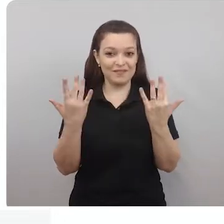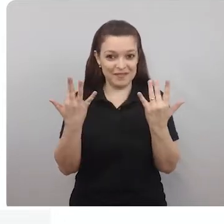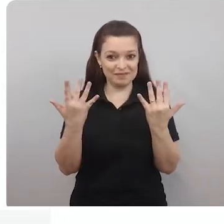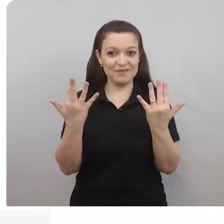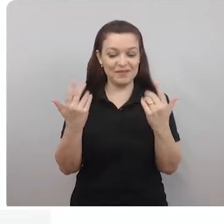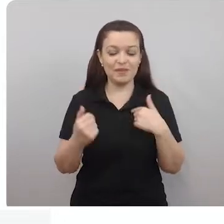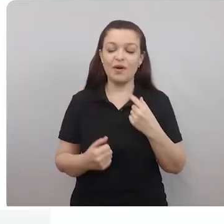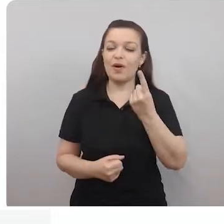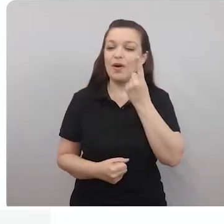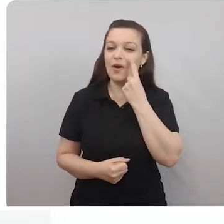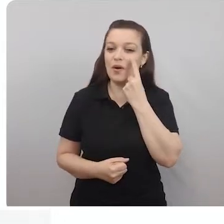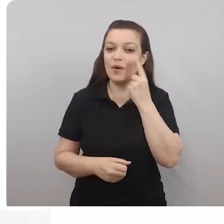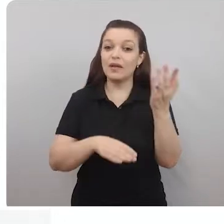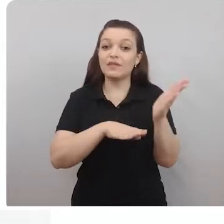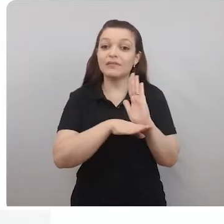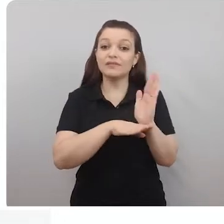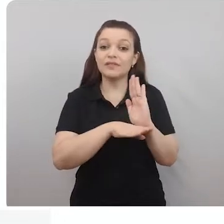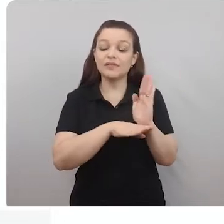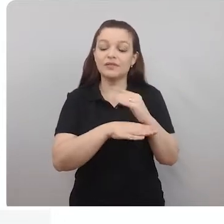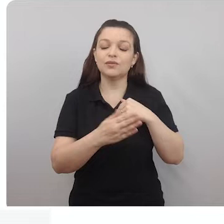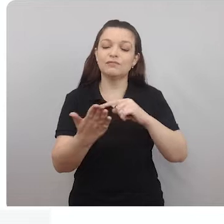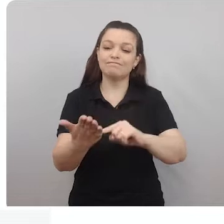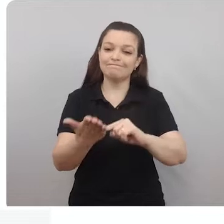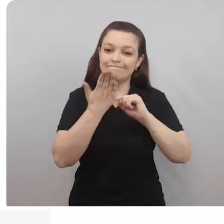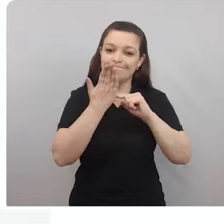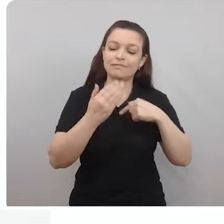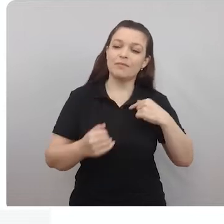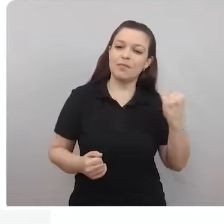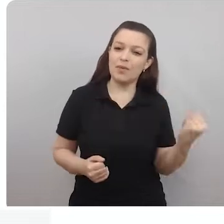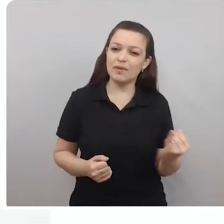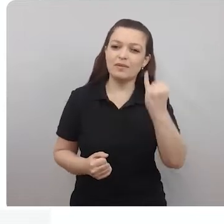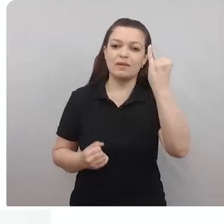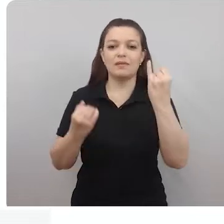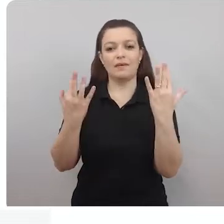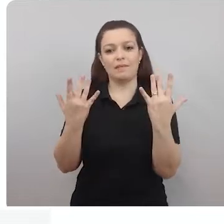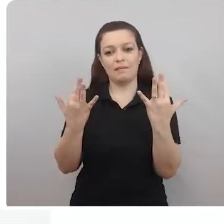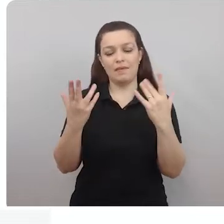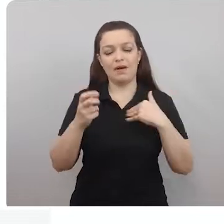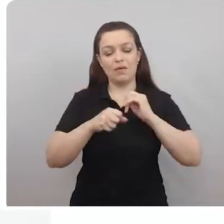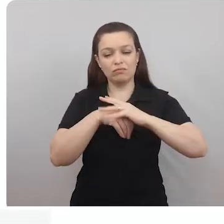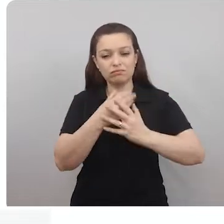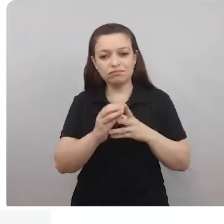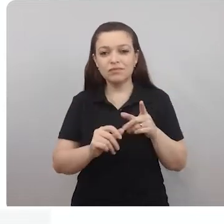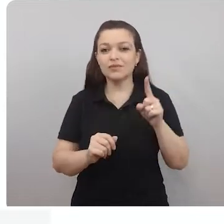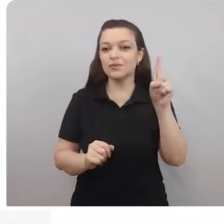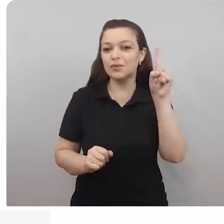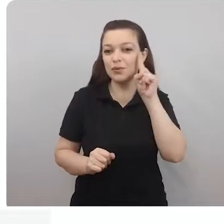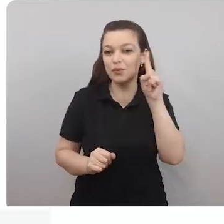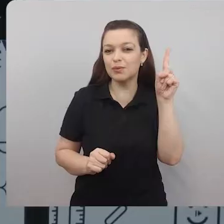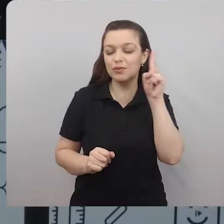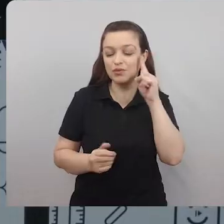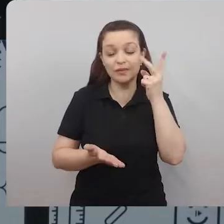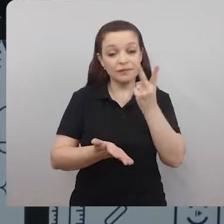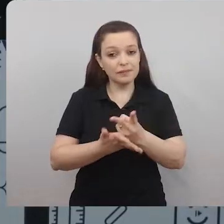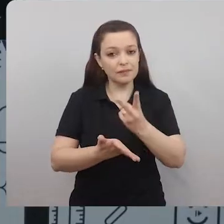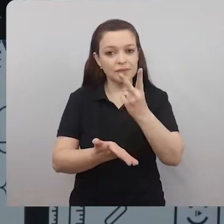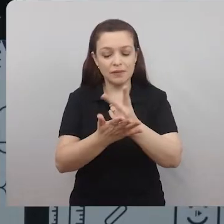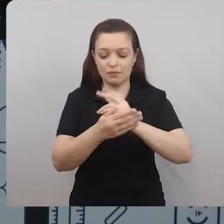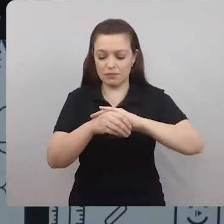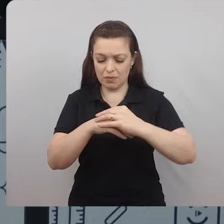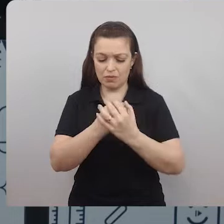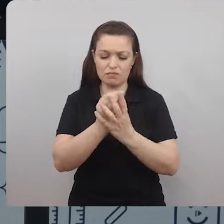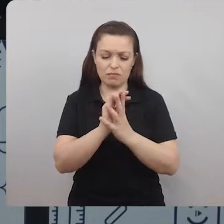que nos mostra a importância da lavagem das mãos e que devemos lavar todas as partes